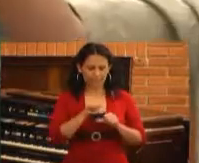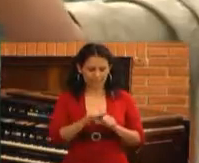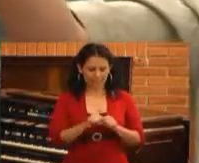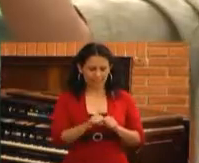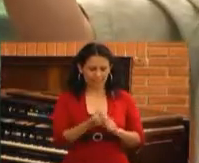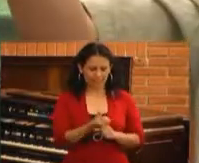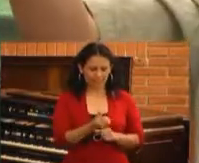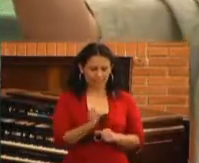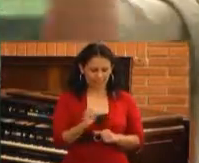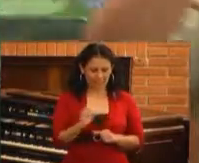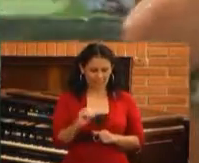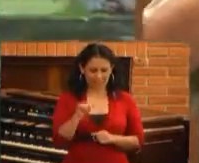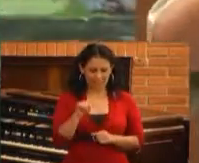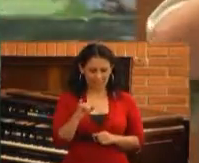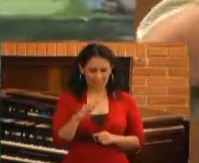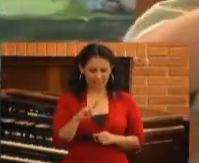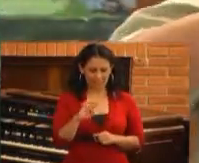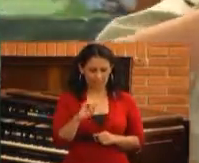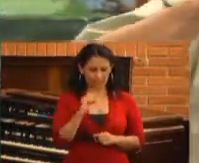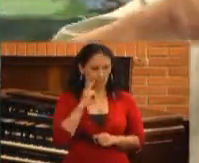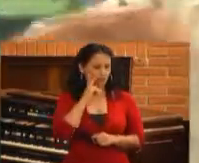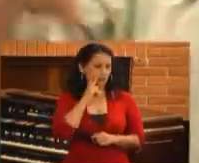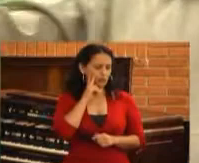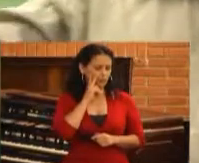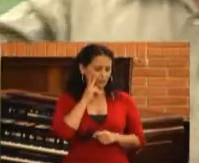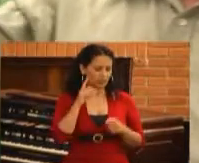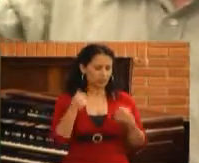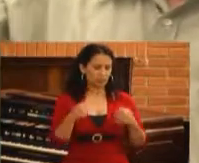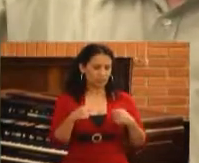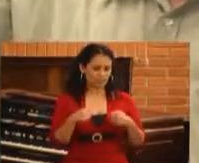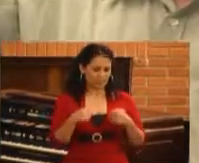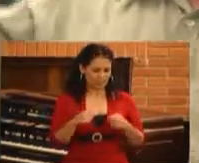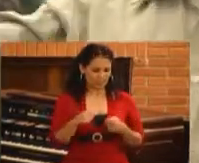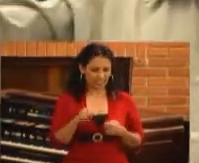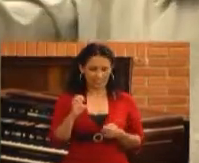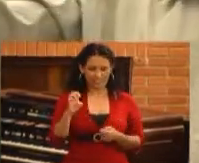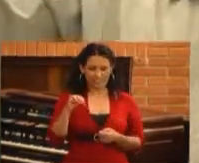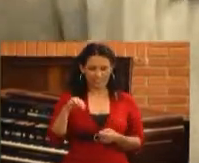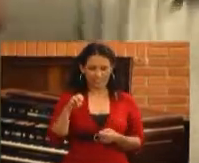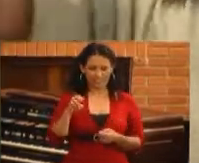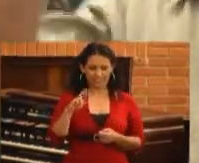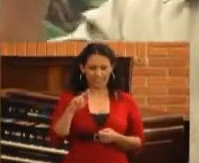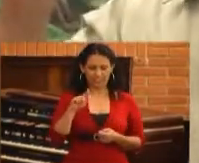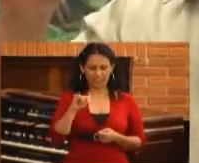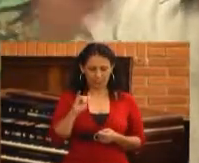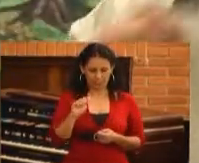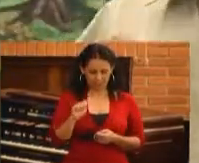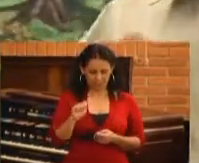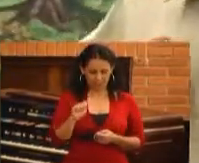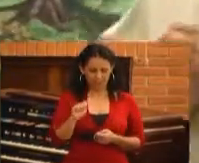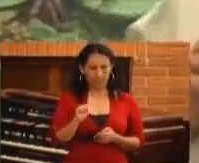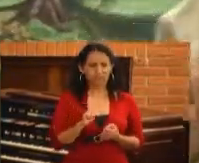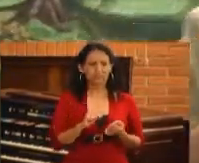vinho, seriam necessárias a energia de 2 pontos.